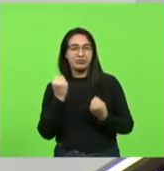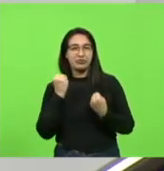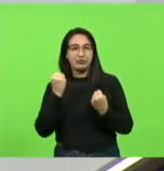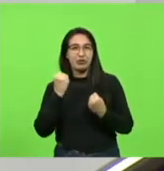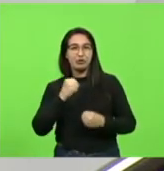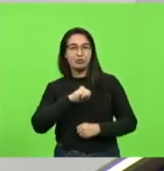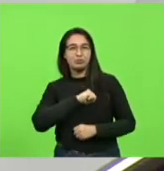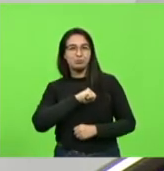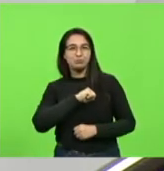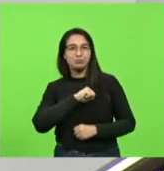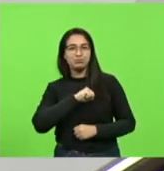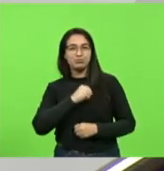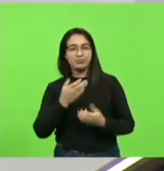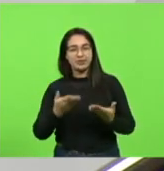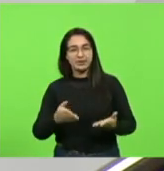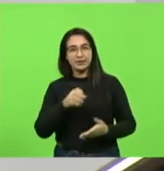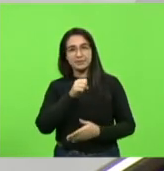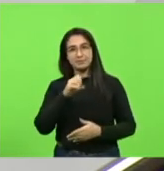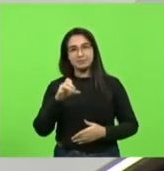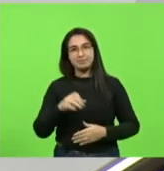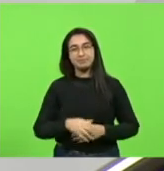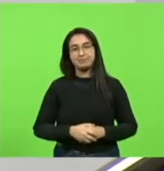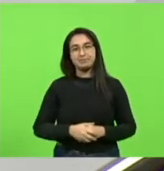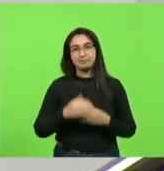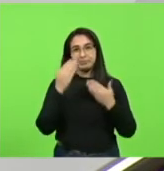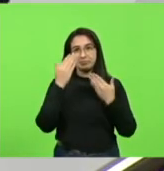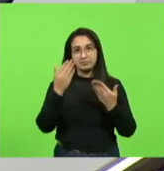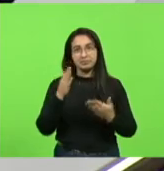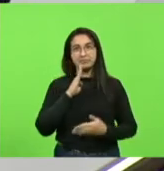povo, por essa terra. Obrigado, presidente Nilson Berlanda.